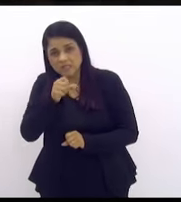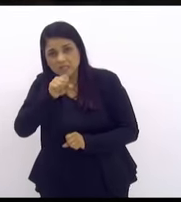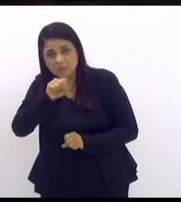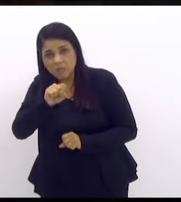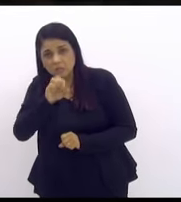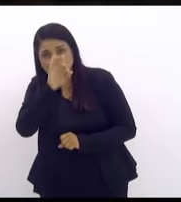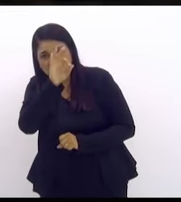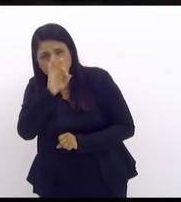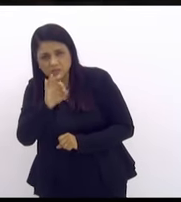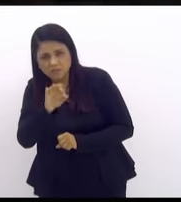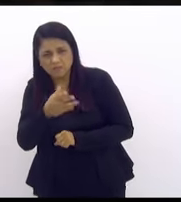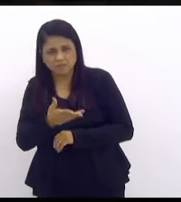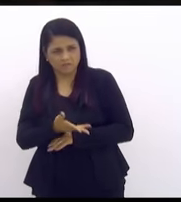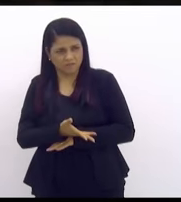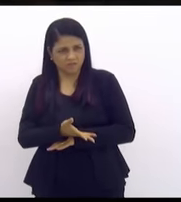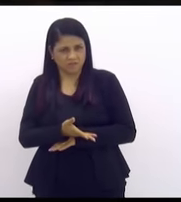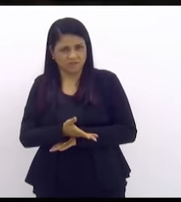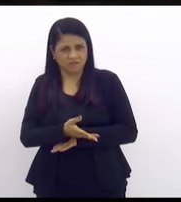68%.